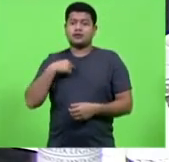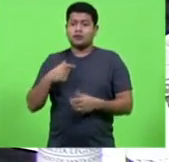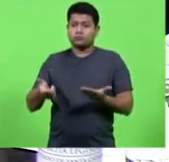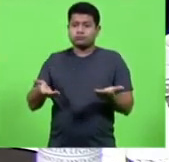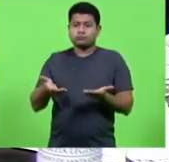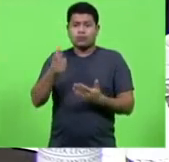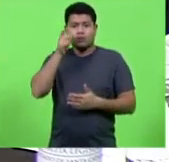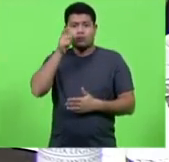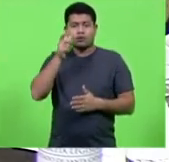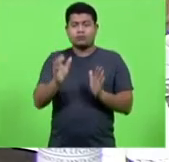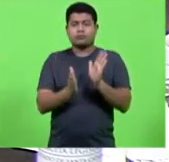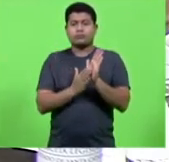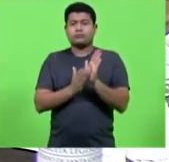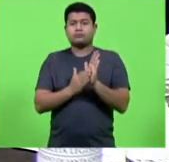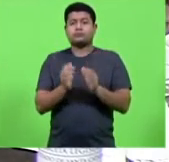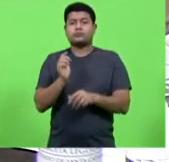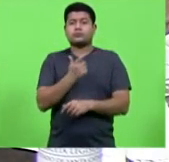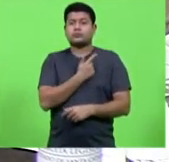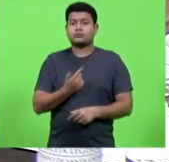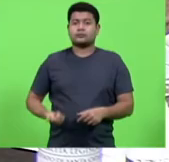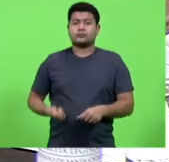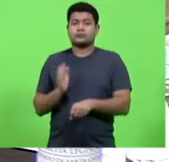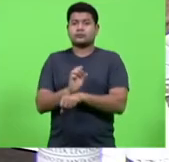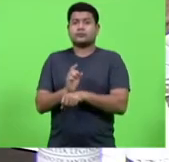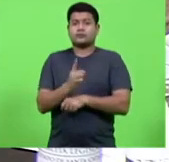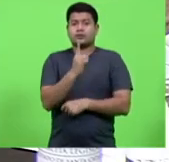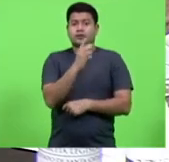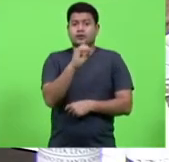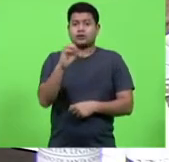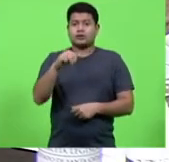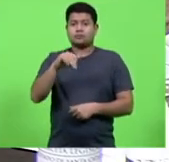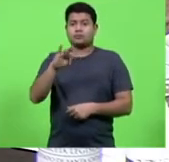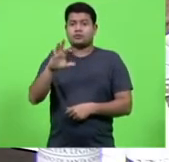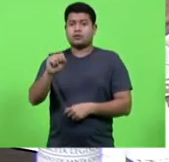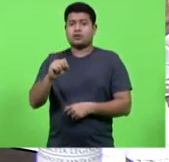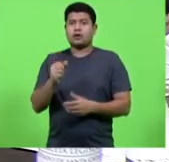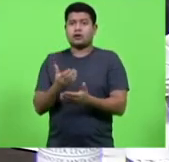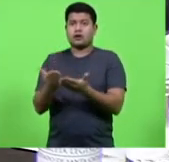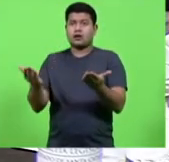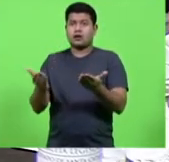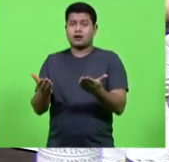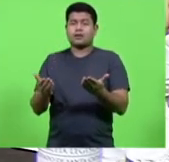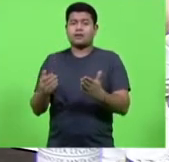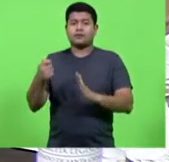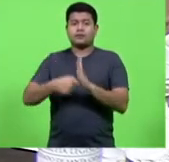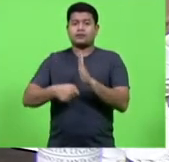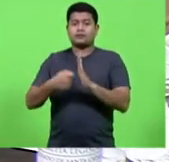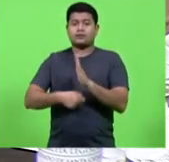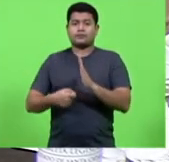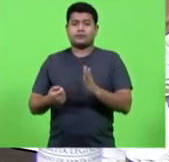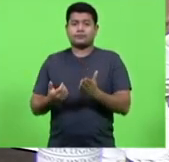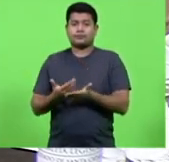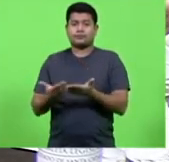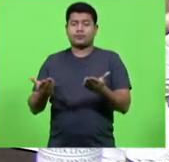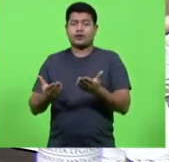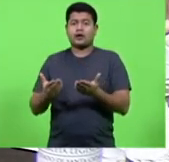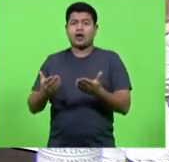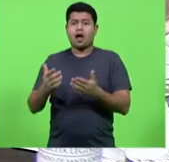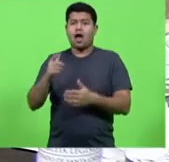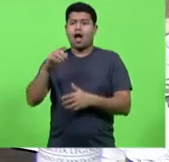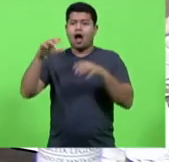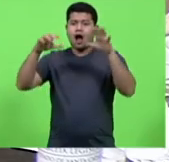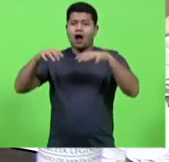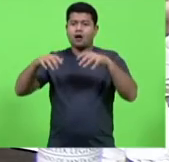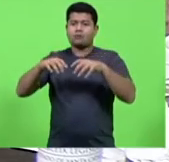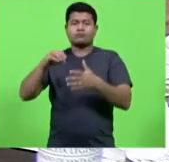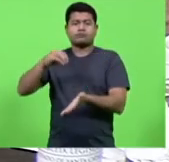governo do Estado de 100 milhões de reais aí para amenizar a questão do enfrentamento da estiagem no Oeste Catarinense. É